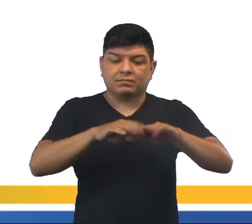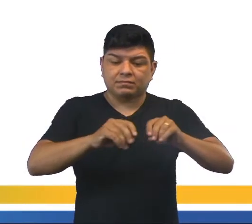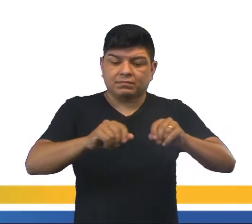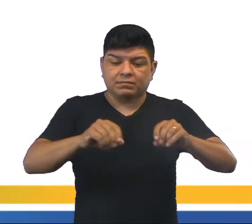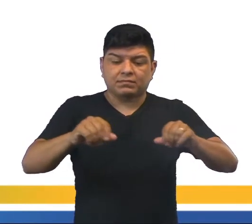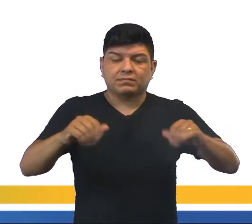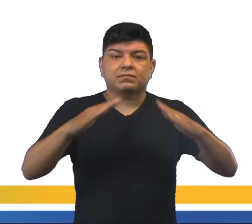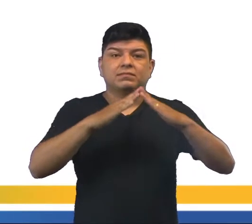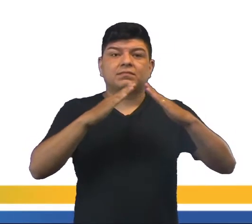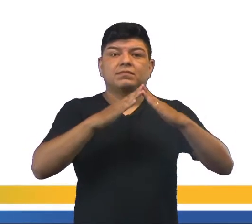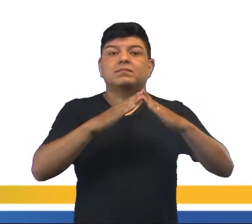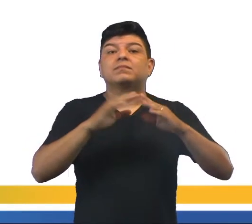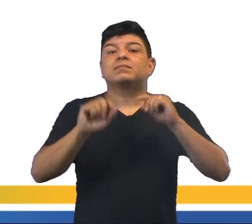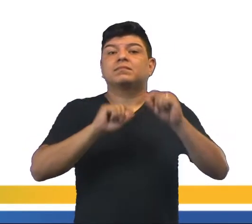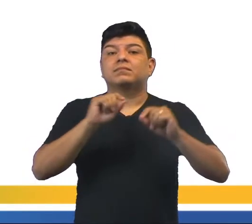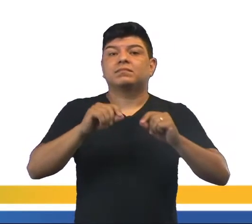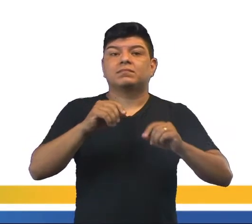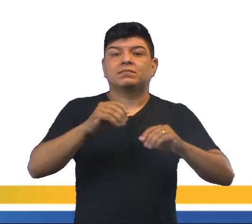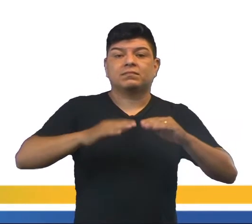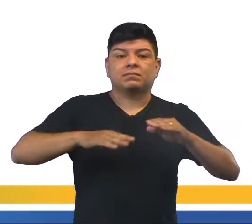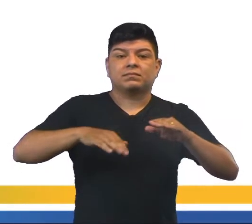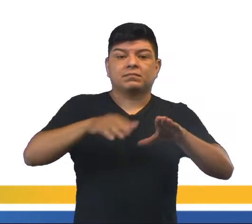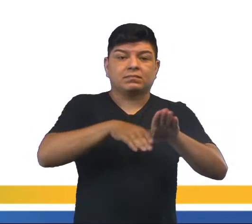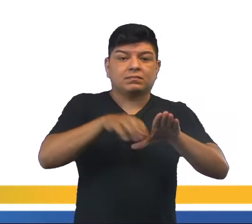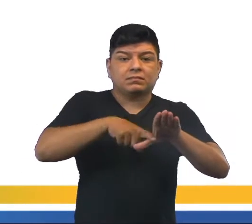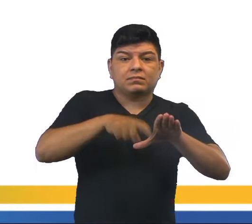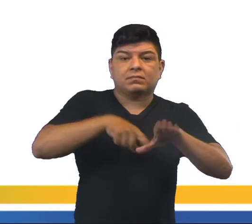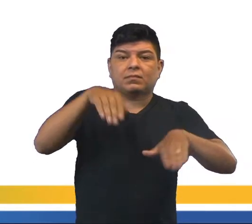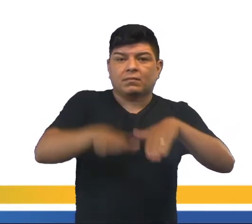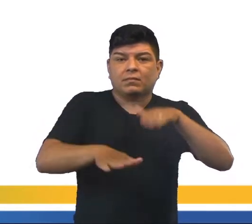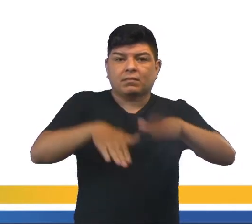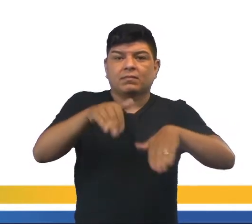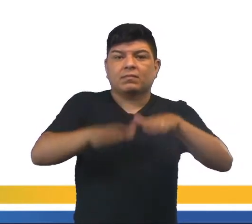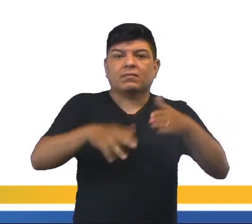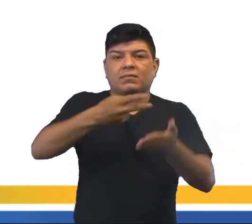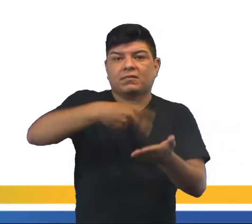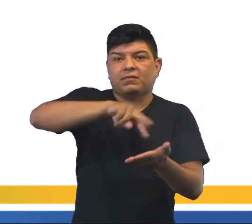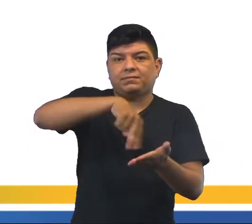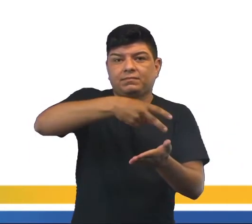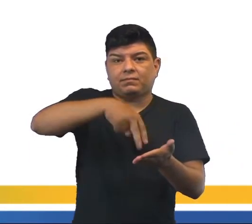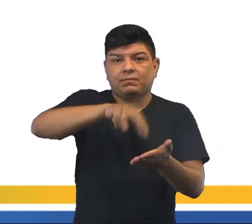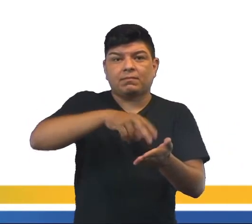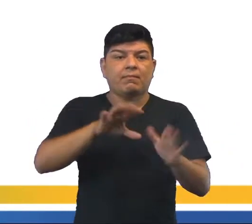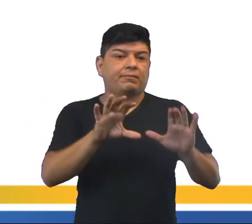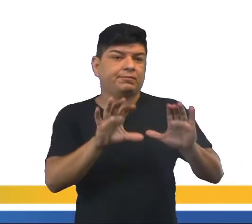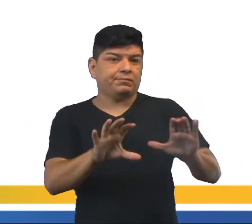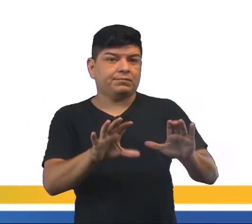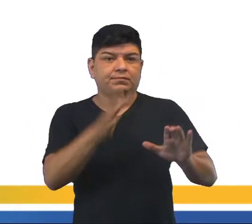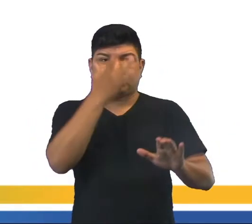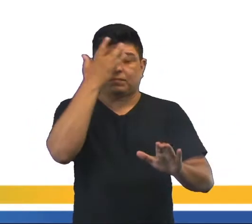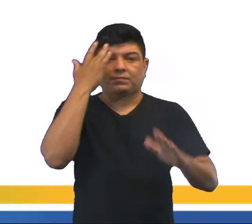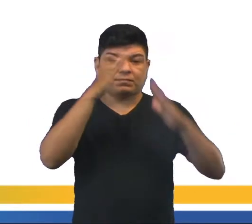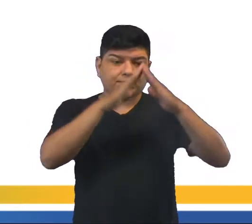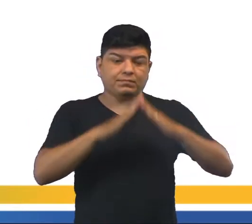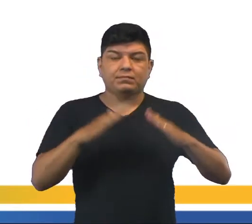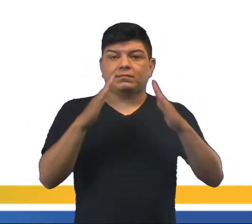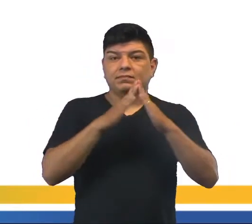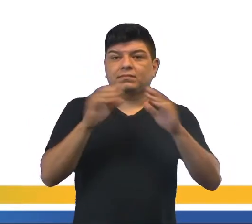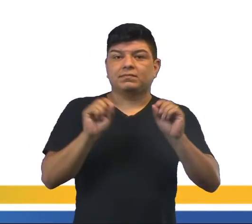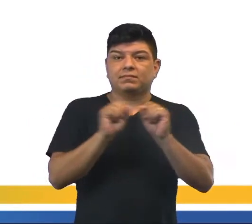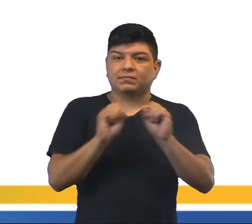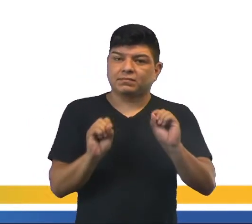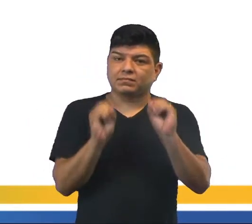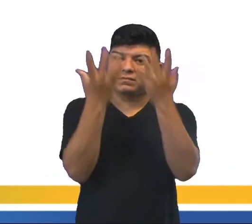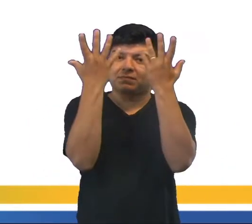das casas através das batidas dos pés de seus dançarinos. Sendo assim, o dono da casa fazia uma festa